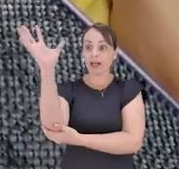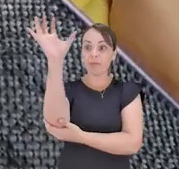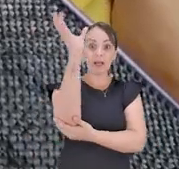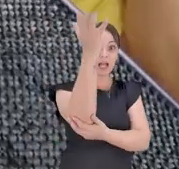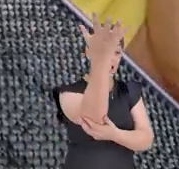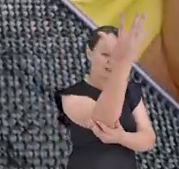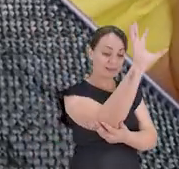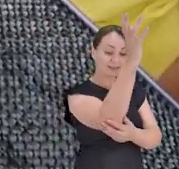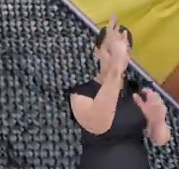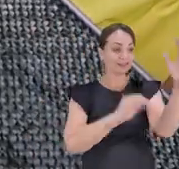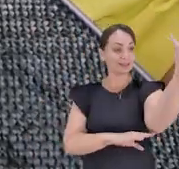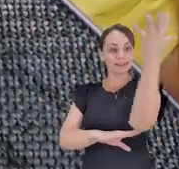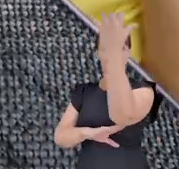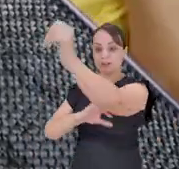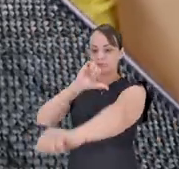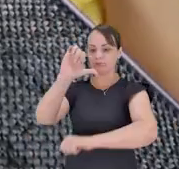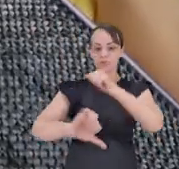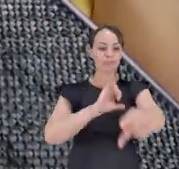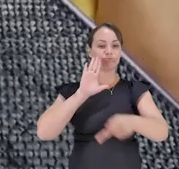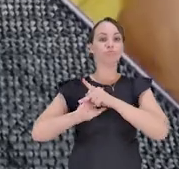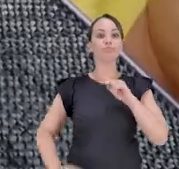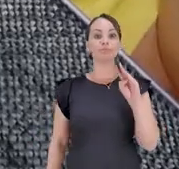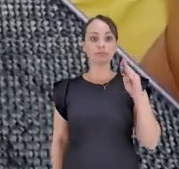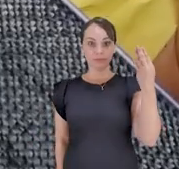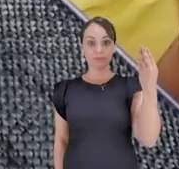Vem da mata madeira.